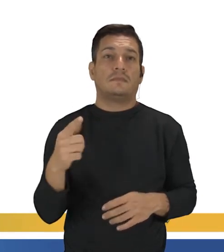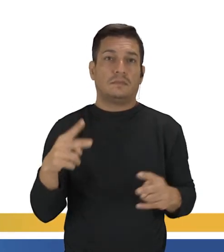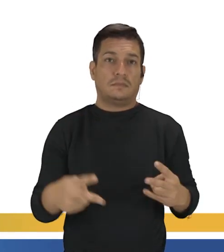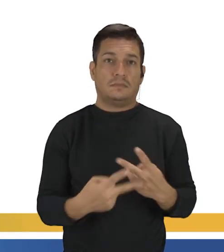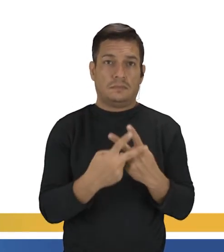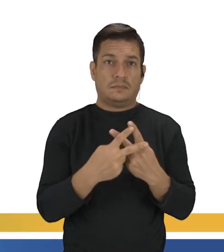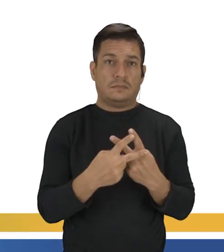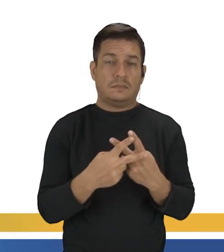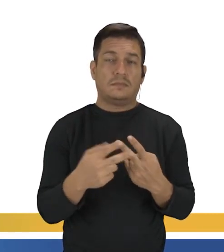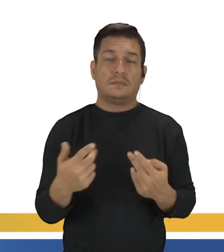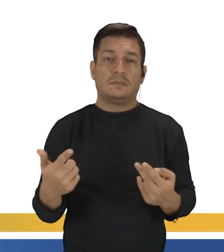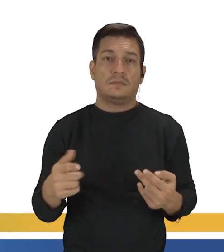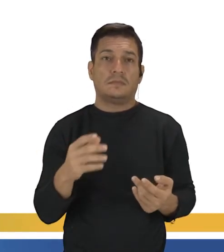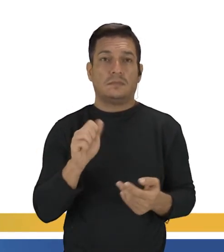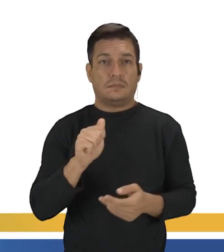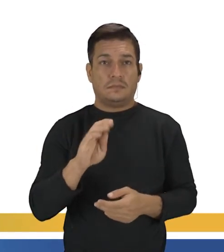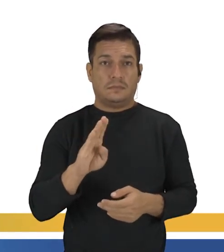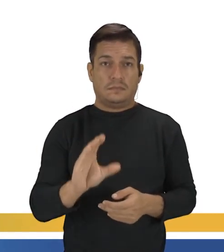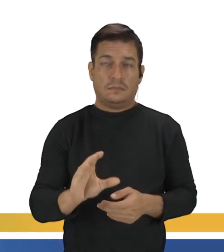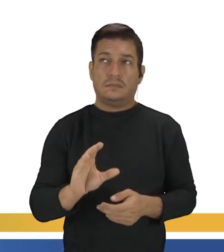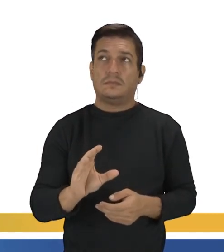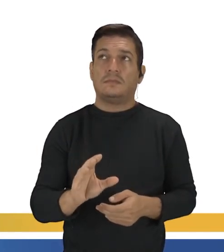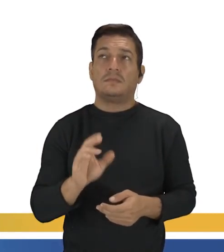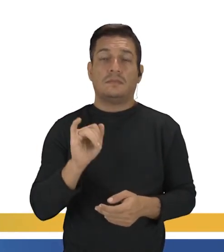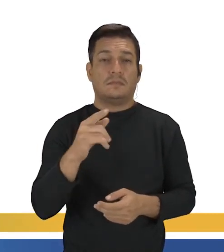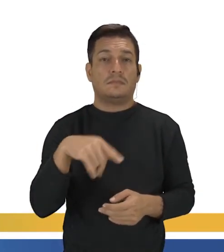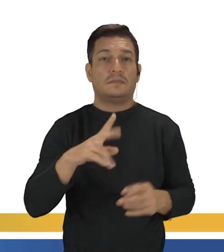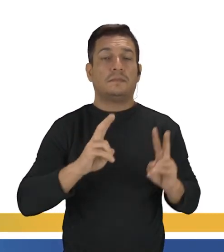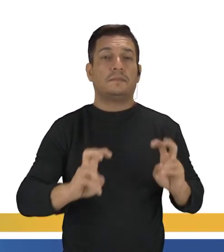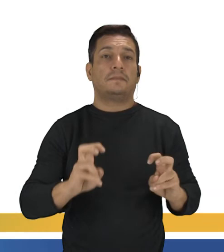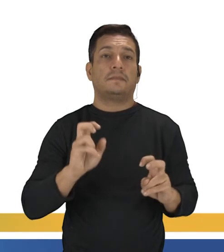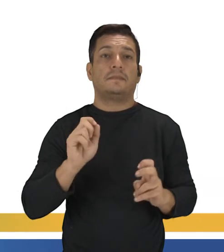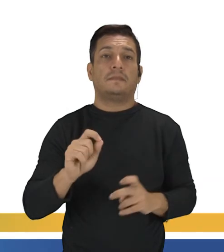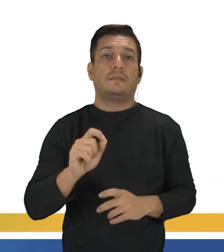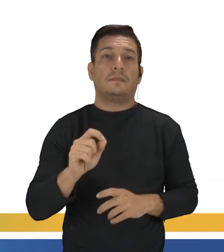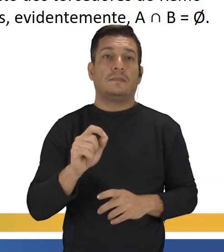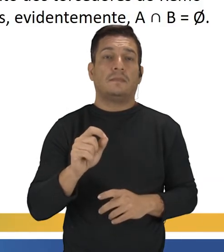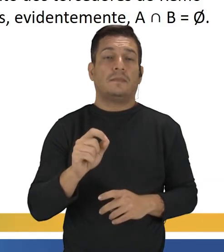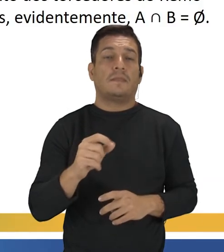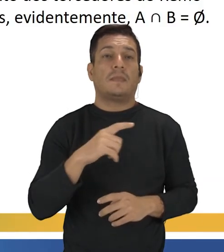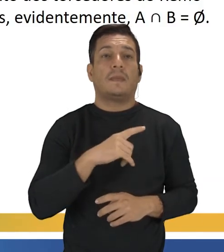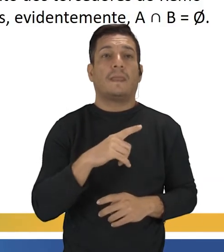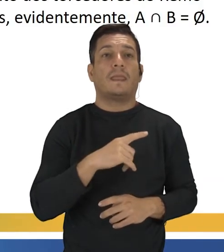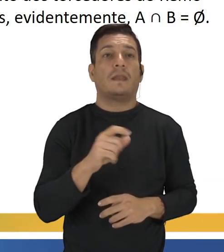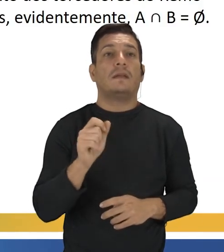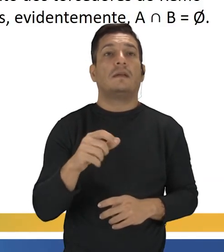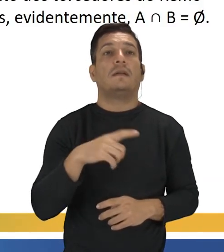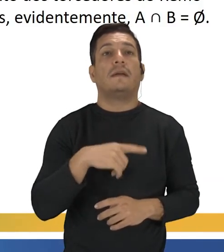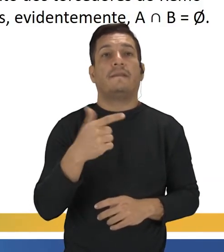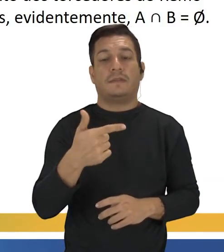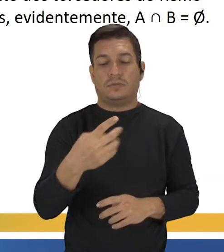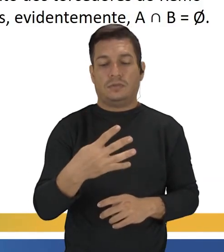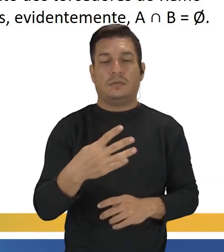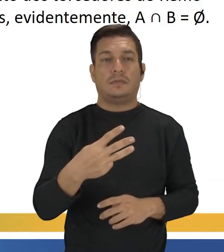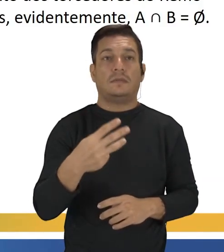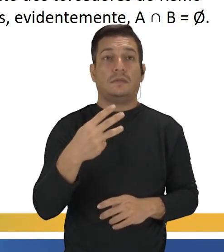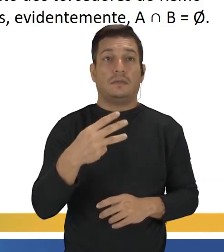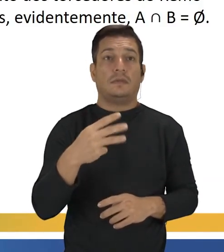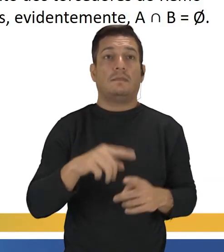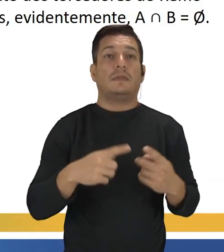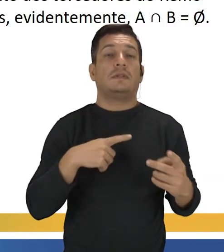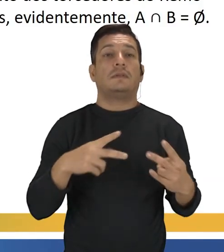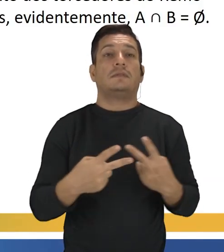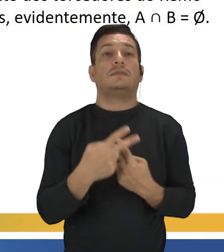interseção aqui nem aqui, tá? A, B e C. E se você observar, aqui está dizendo que eu tenho 23, mas eu